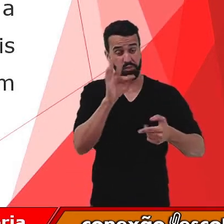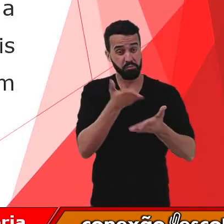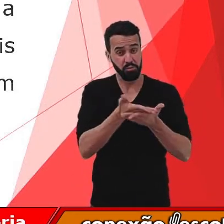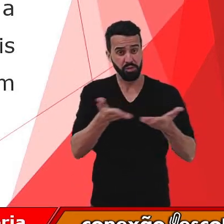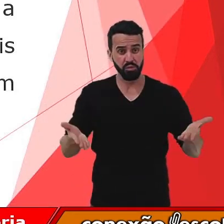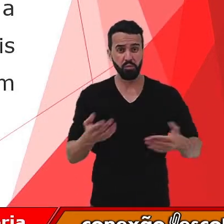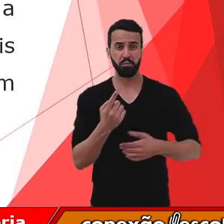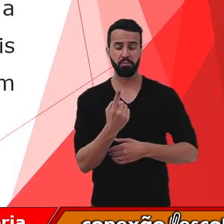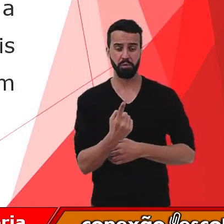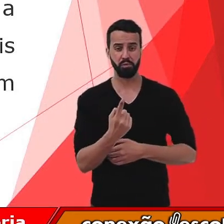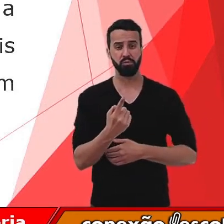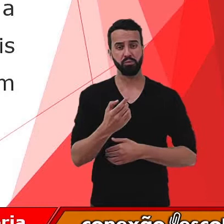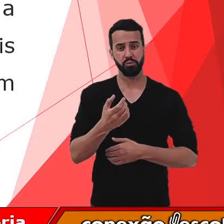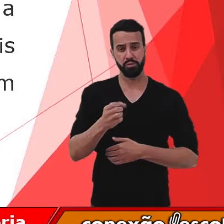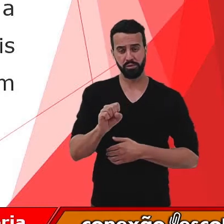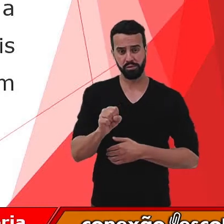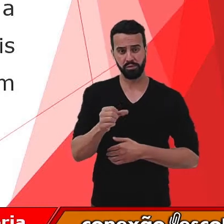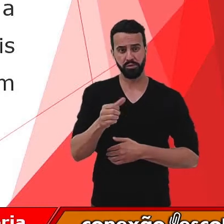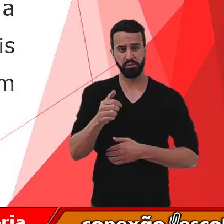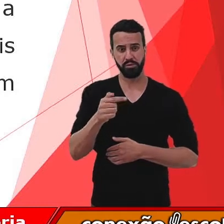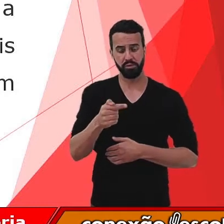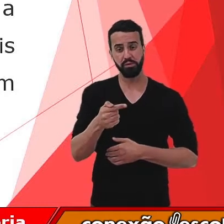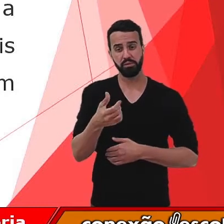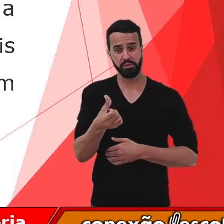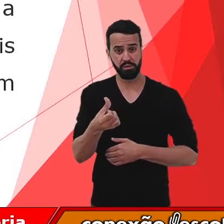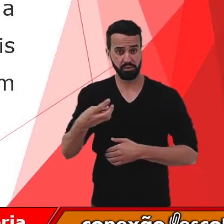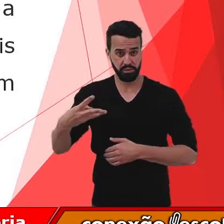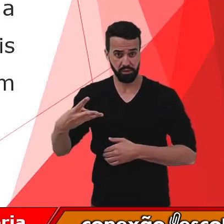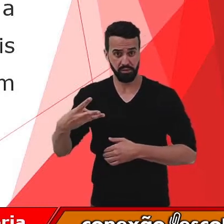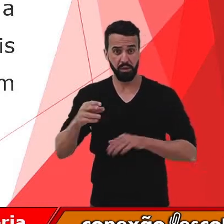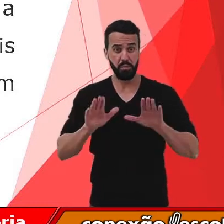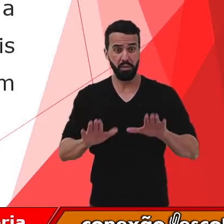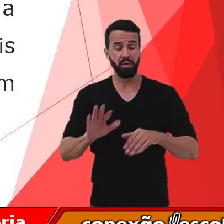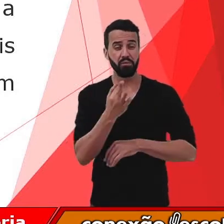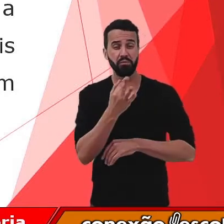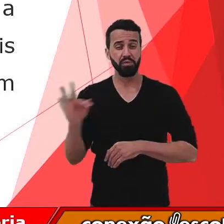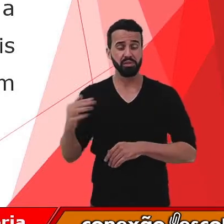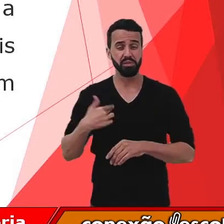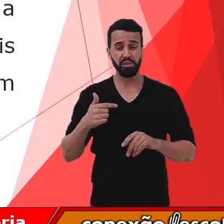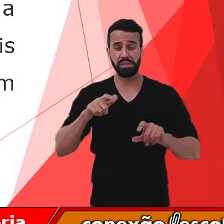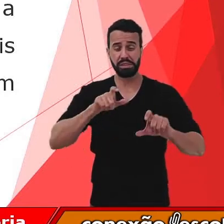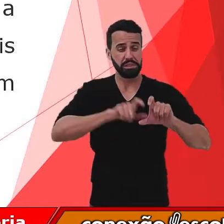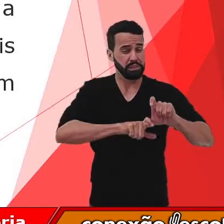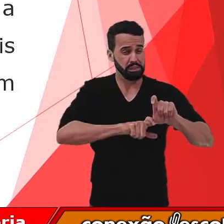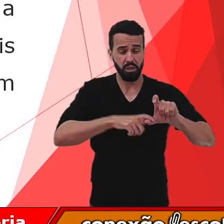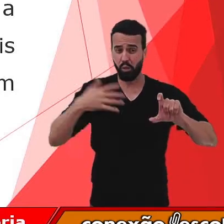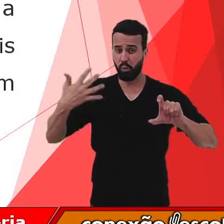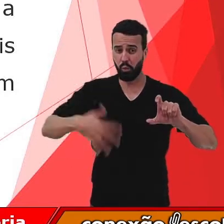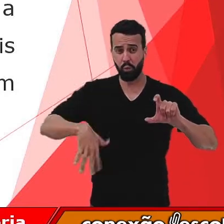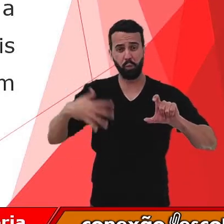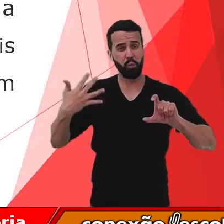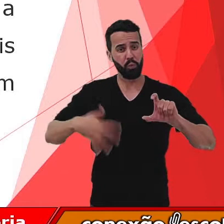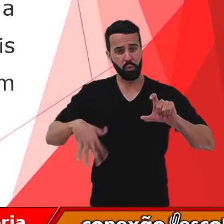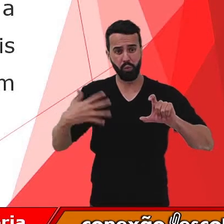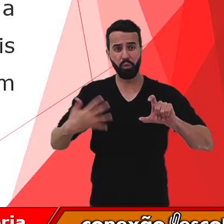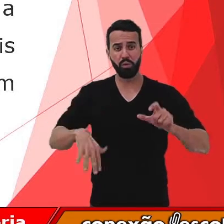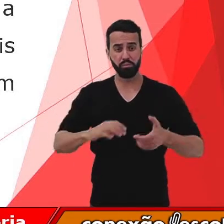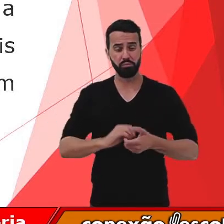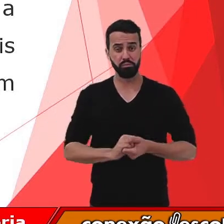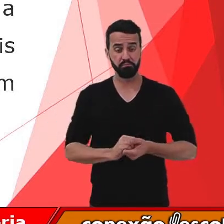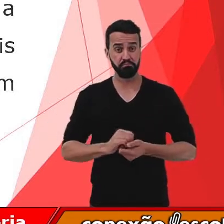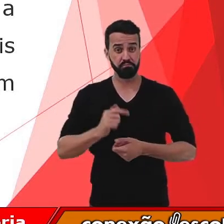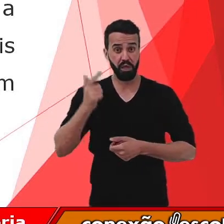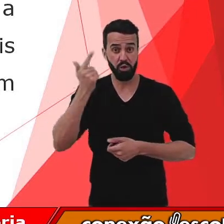1763. Porém, ela sai endividada, cheia de dívidas dessa guerra.